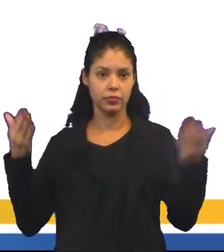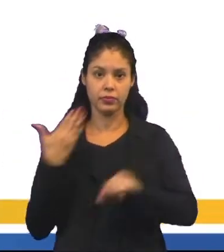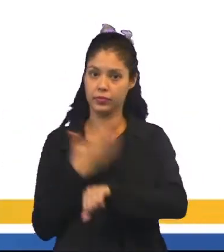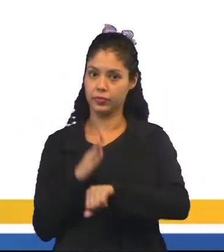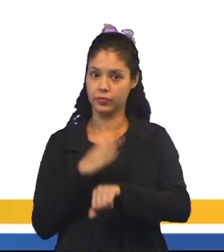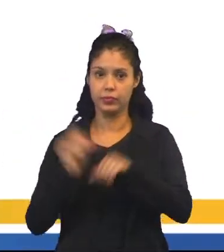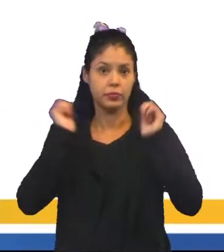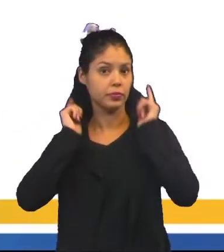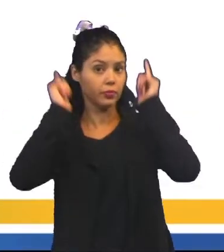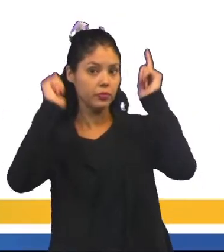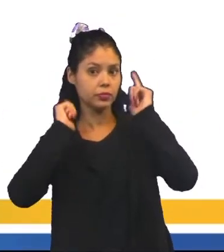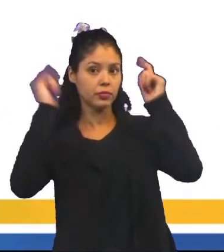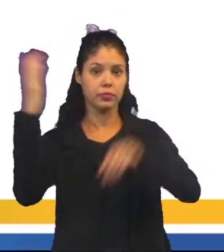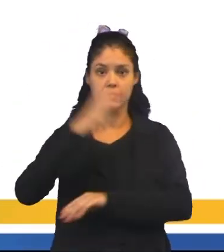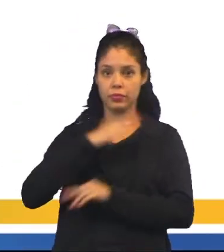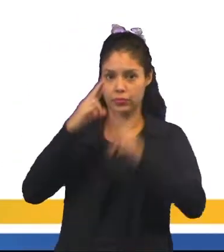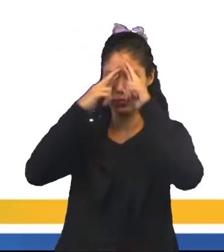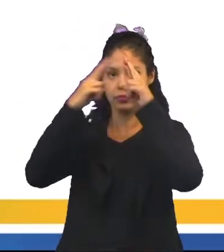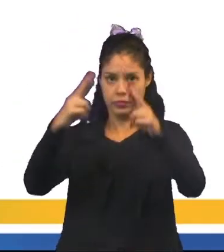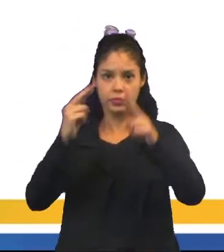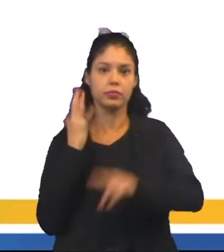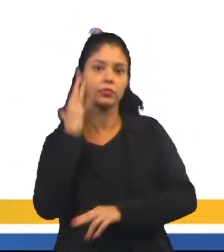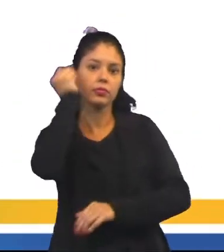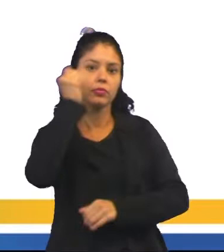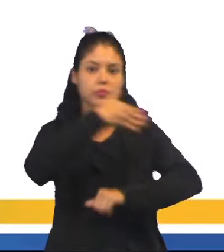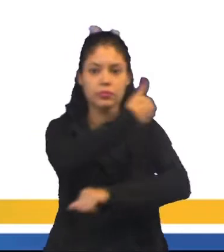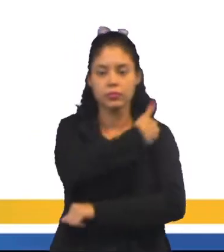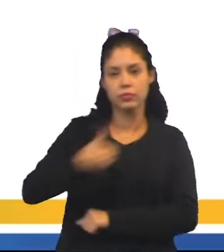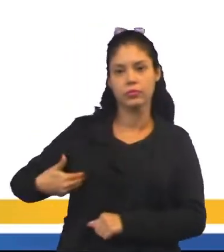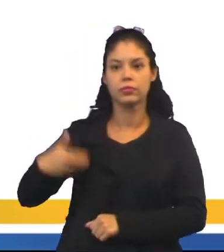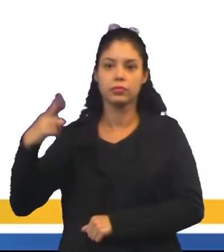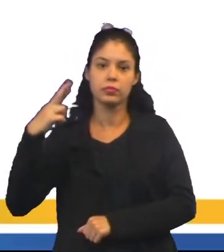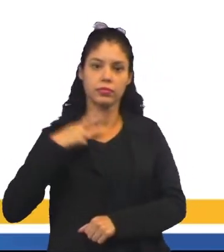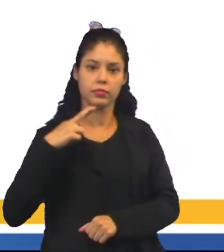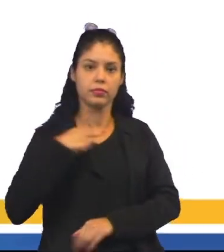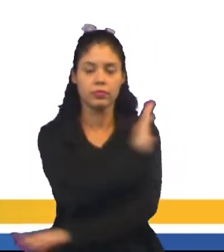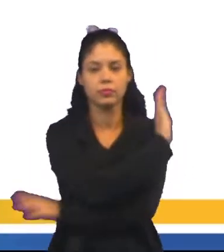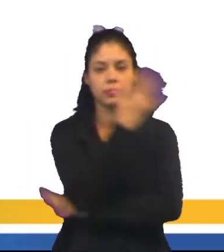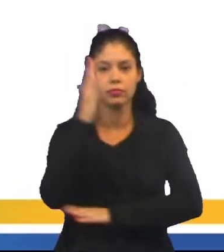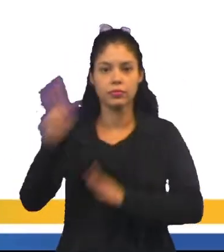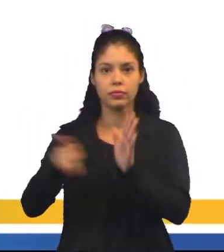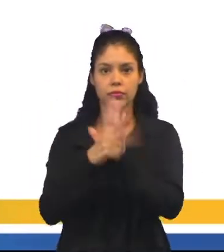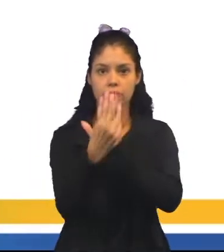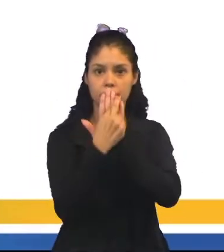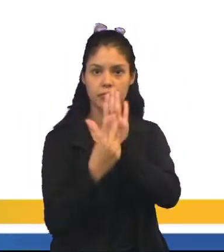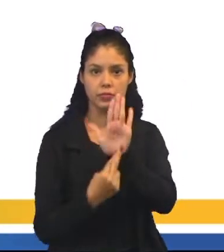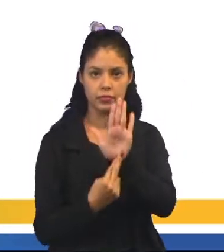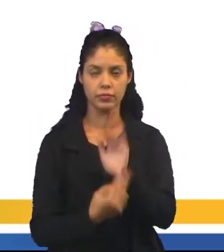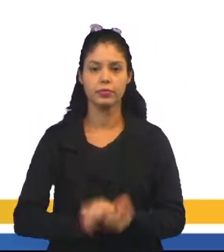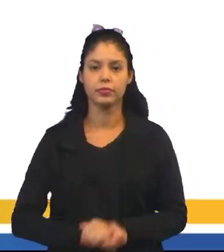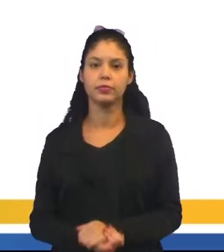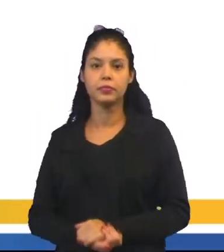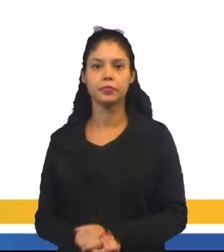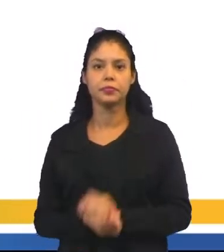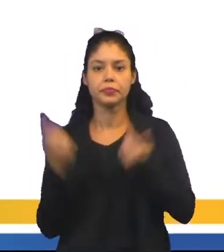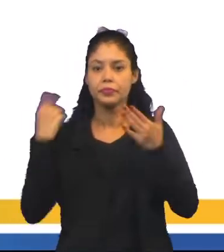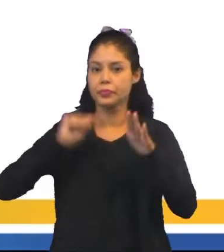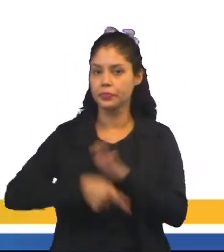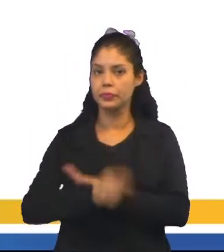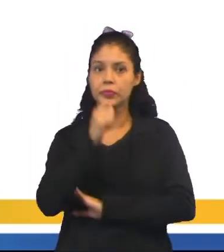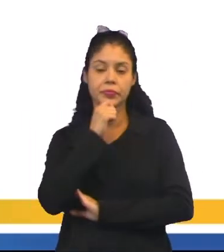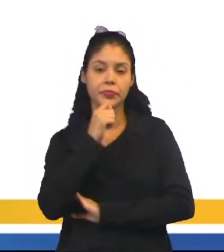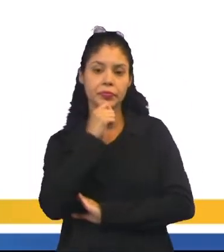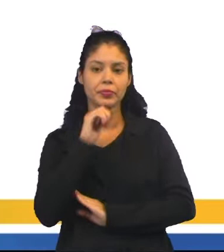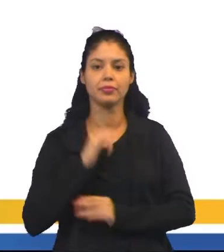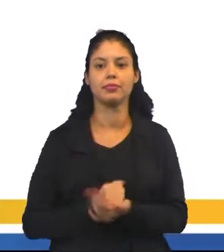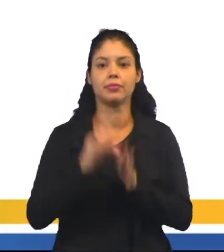hoje é práticas de aventura urbana, respeitando o patrimônio público, privado e o meio ambiente e suas regras. Aqui a gente vai se aprofundar